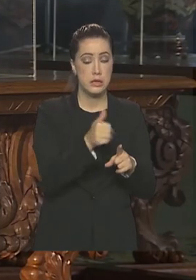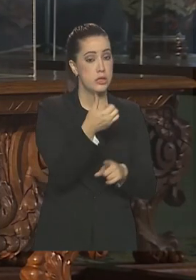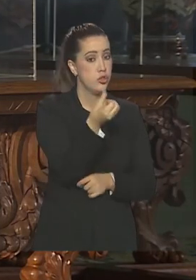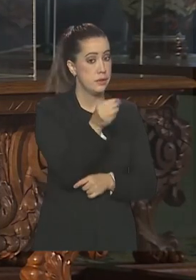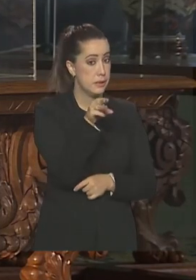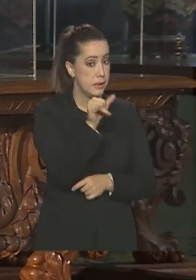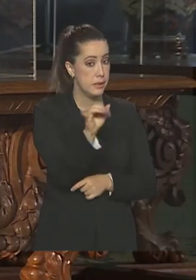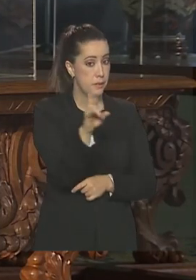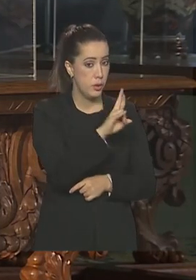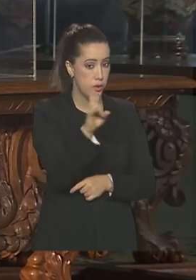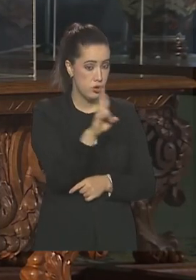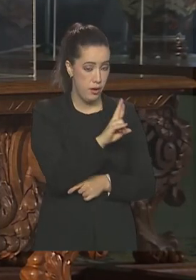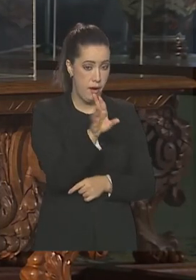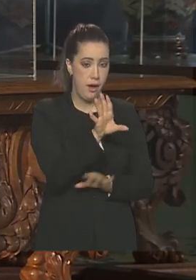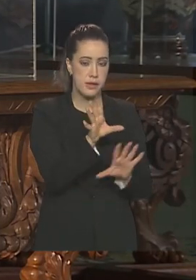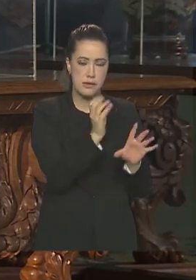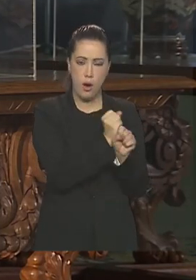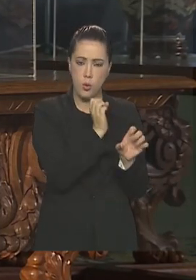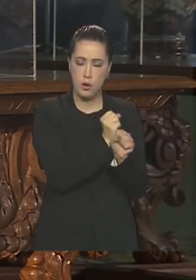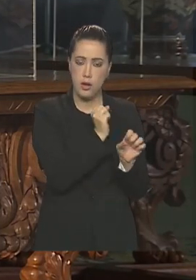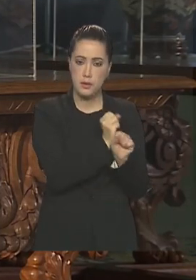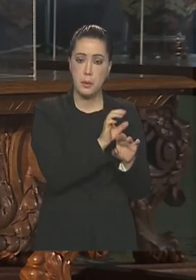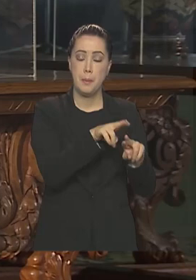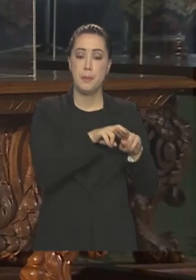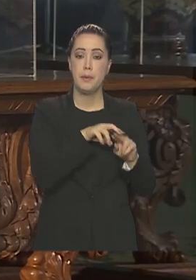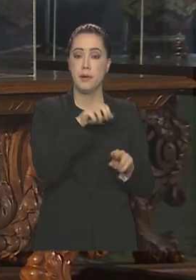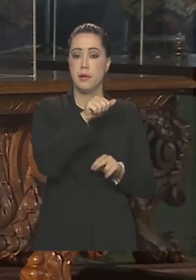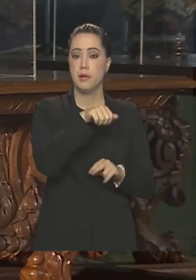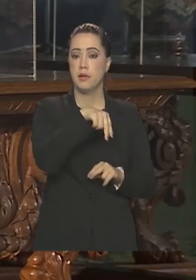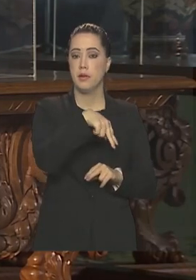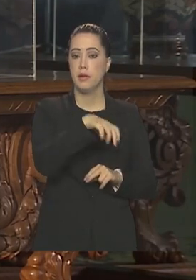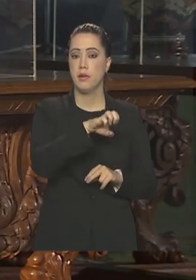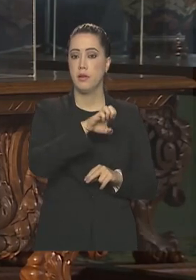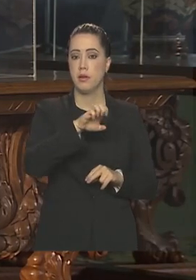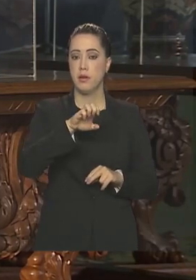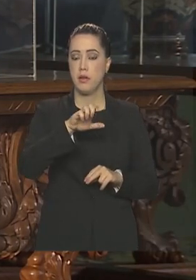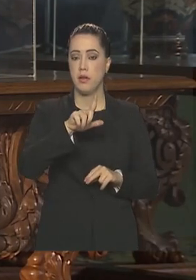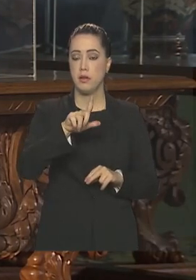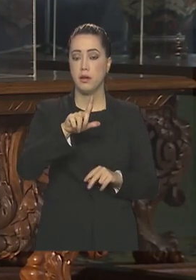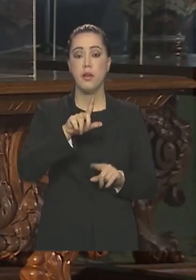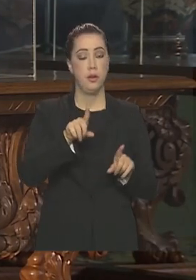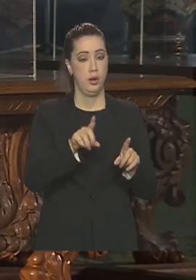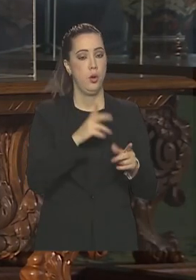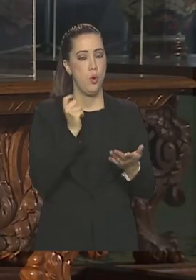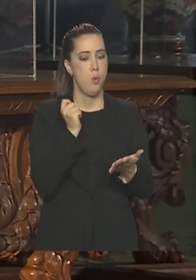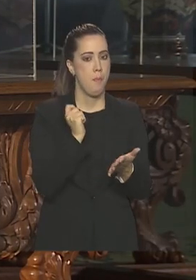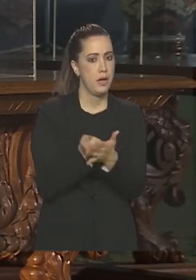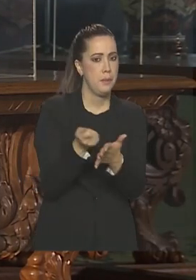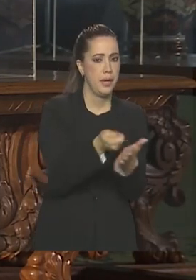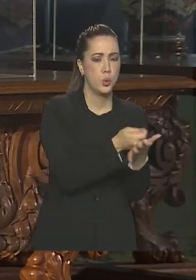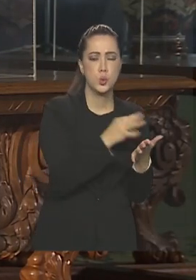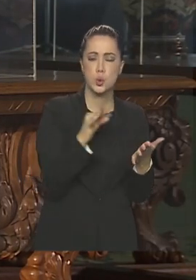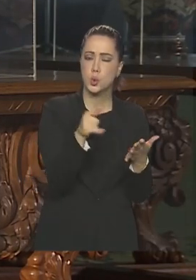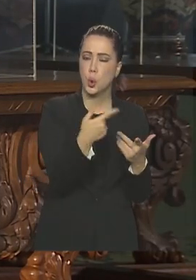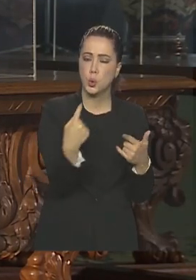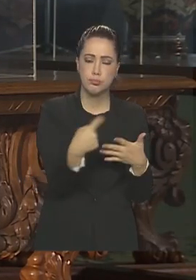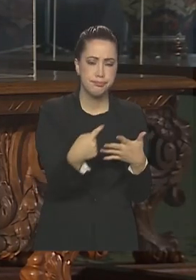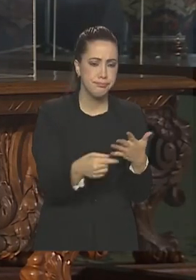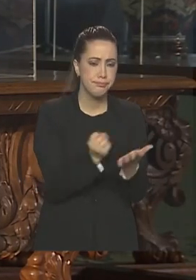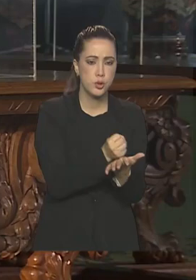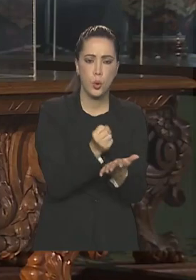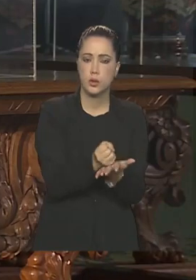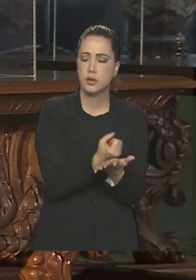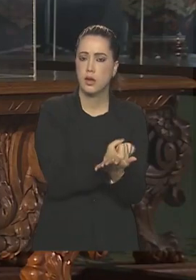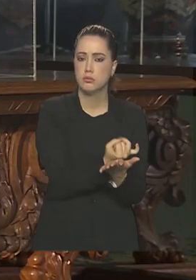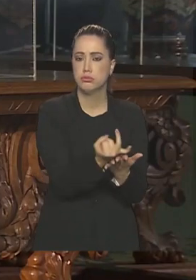calculado pela Agência Nacional de Energia Elétrica, será possível o cumprimento de todos os contratos dentro do setor. São contratos